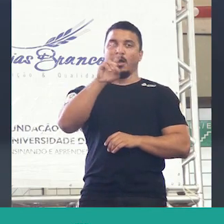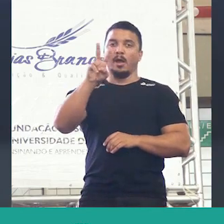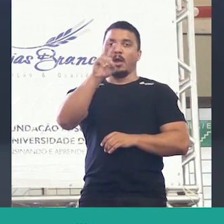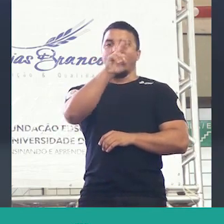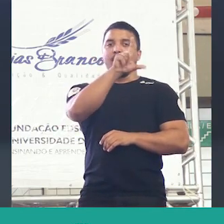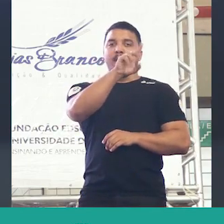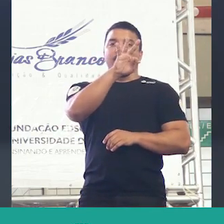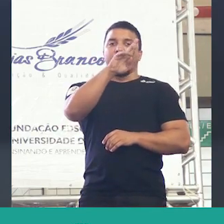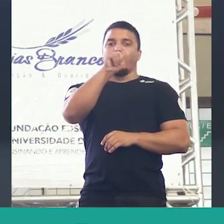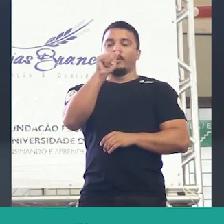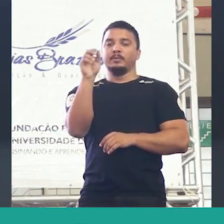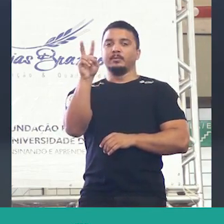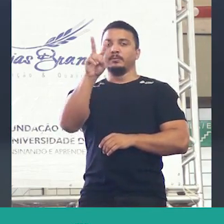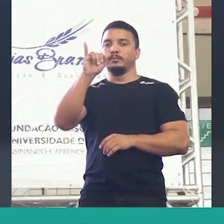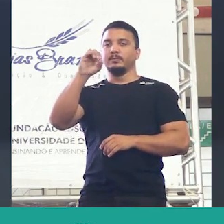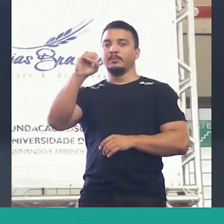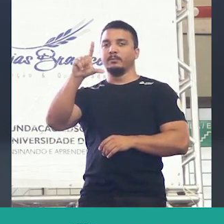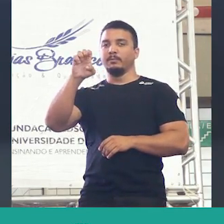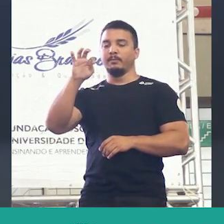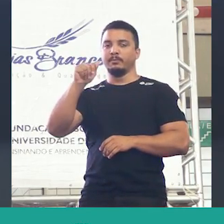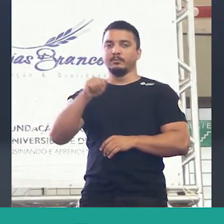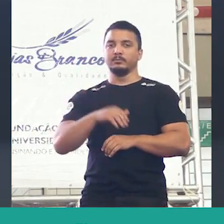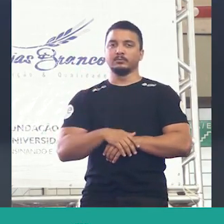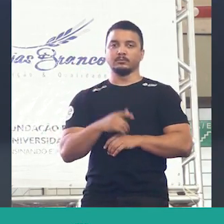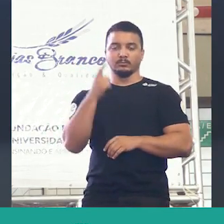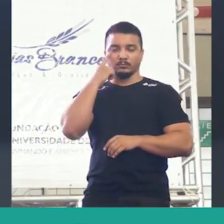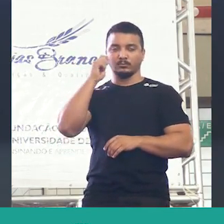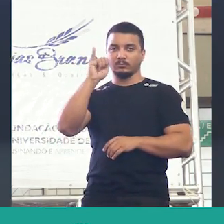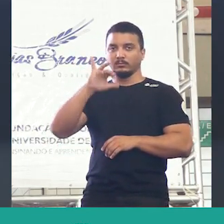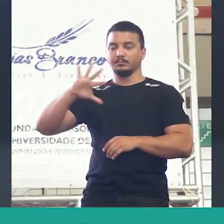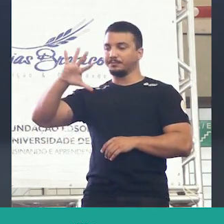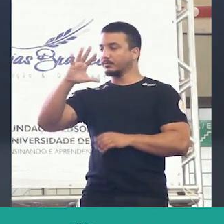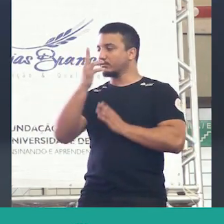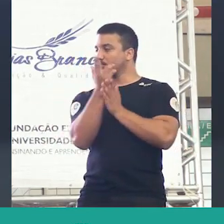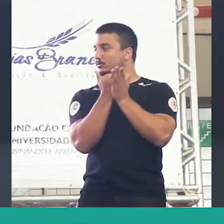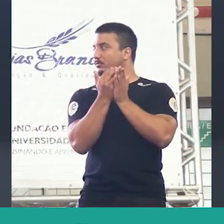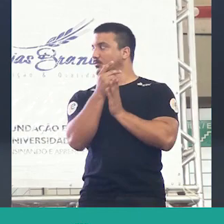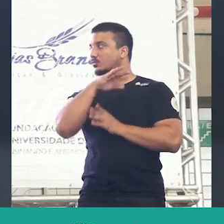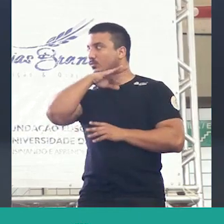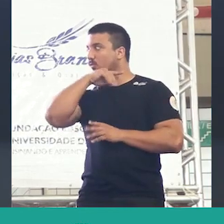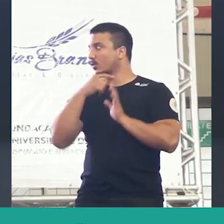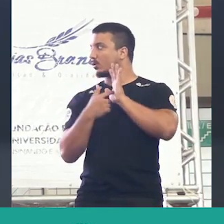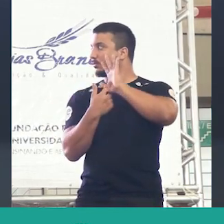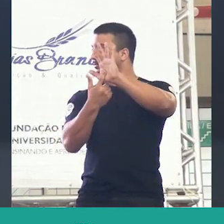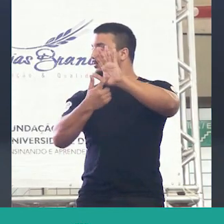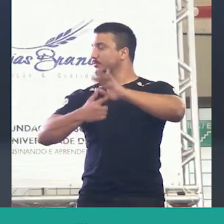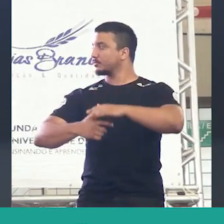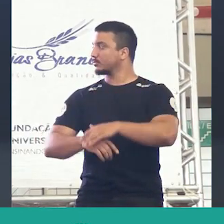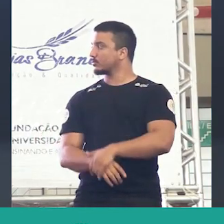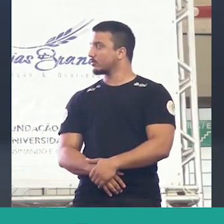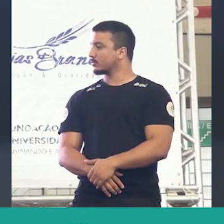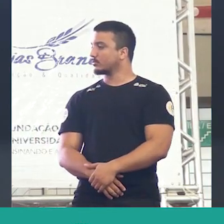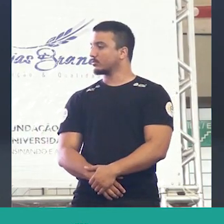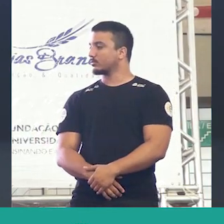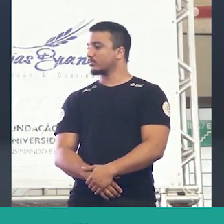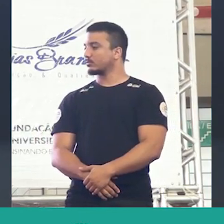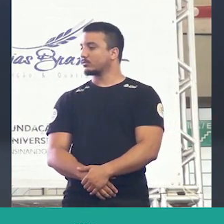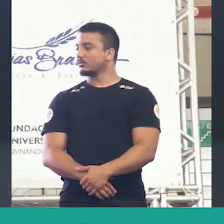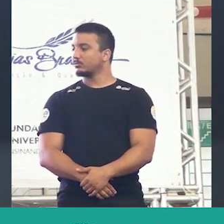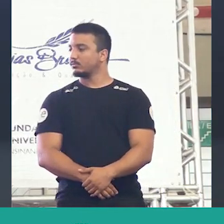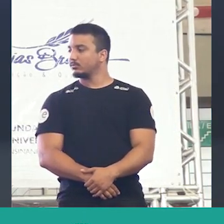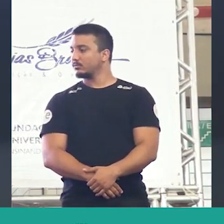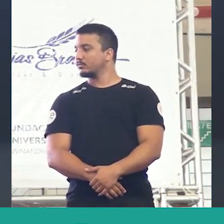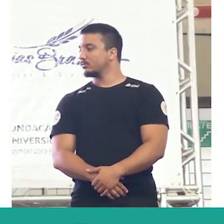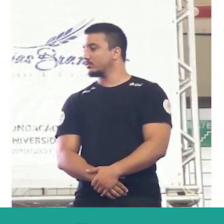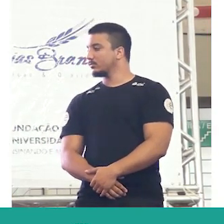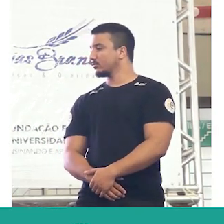Grife, ultravioleta. Aí o desenho aí está muito ruim, eu coloquei o desenho bem melhor para vocês aí,